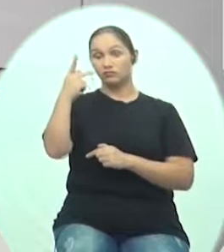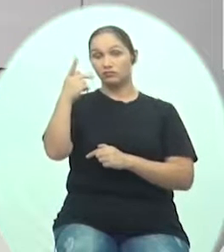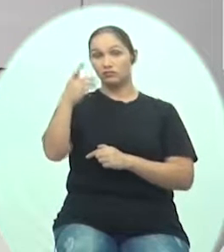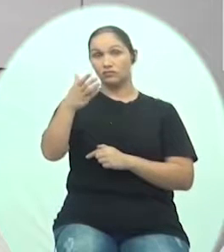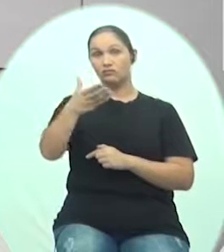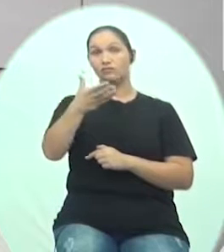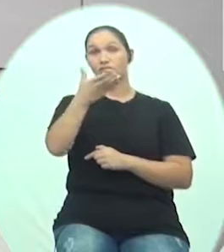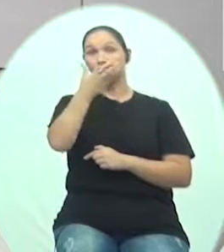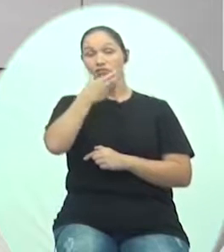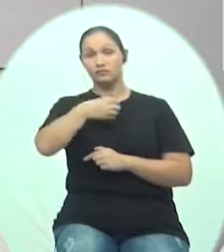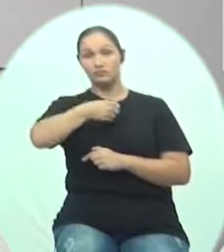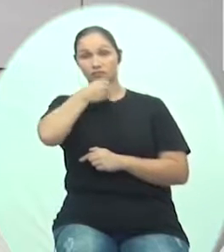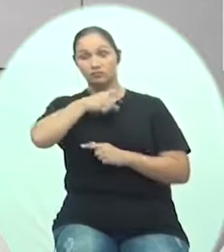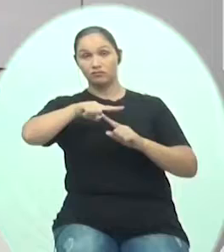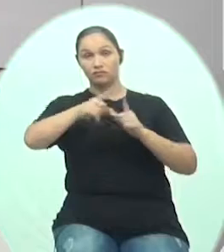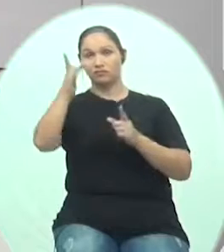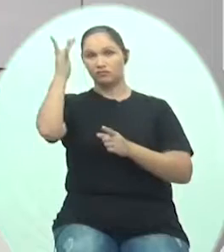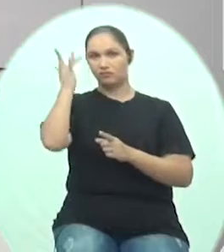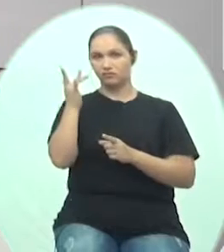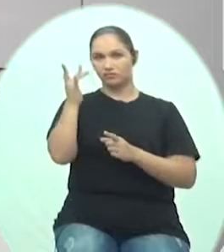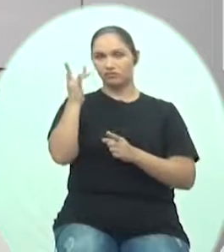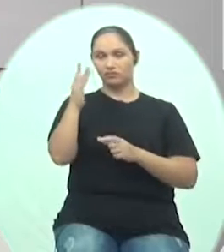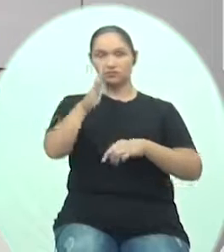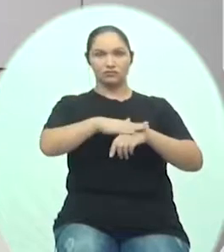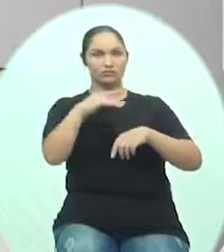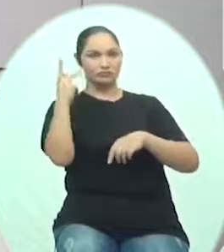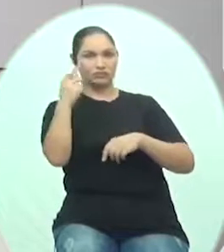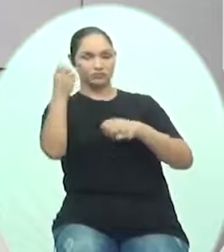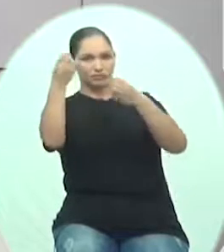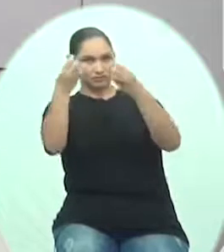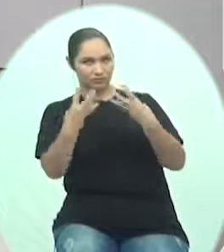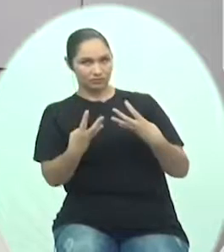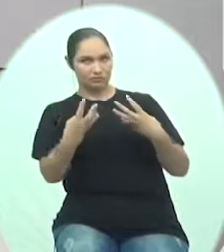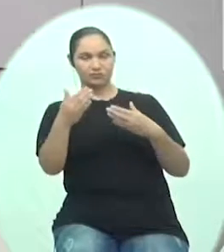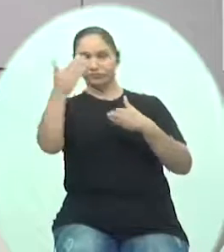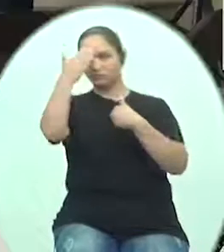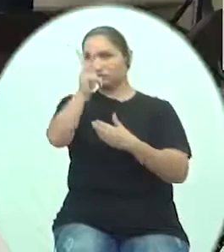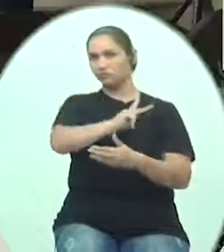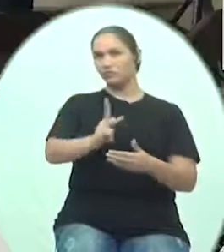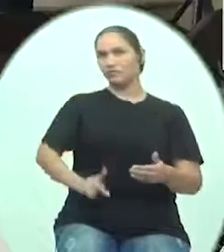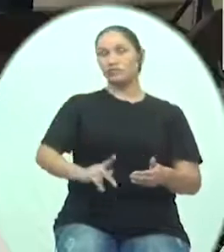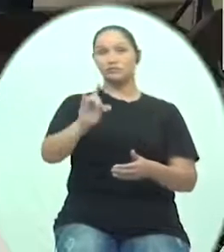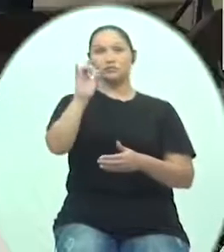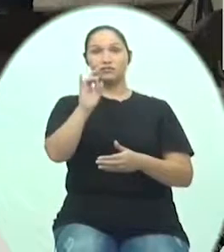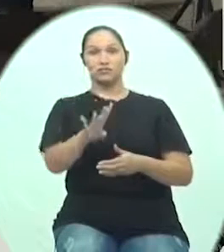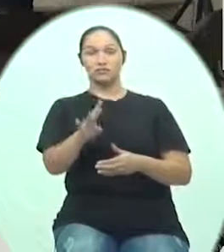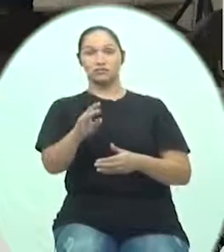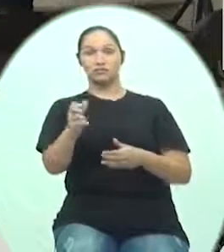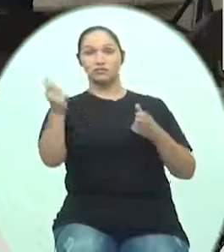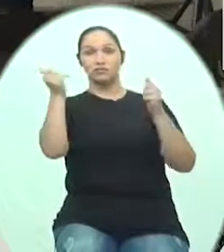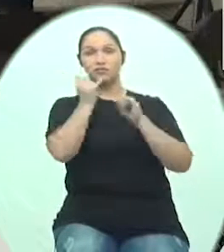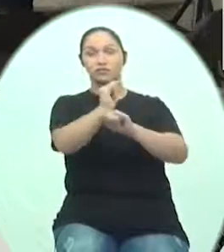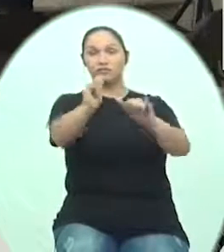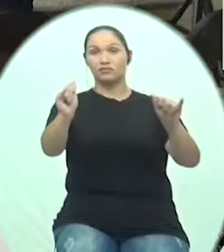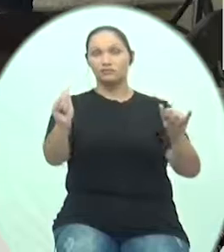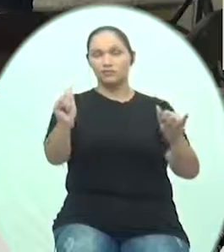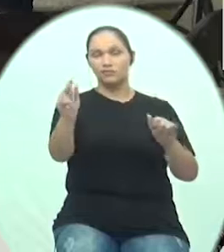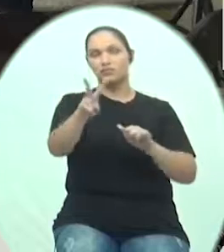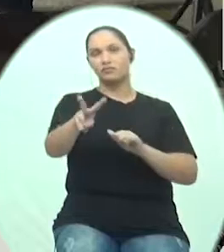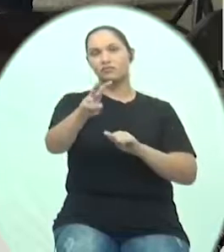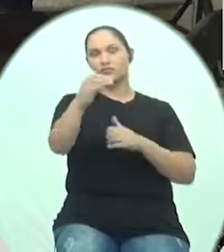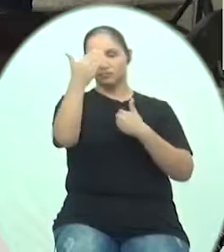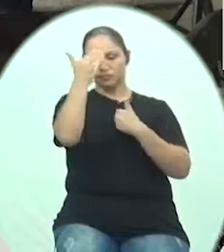entrevista mas amanhã tá horário político eu consigo falar muito obrigado senhor presidente Só Para efeito de avisar os colegas vereadores